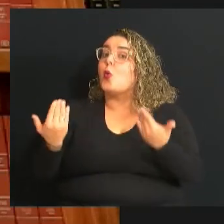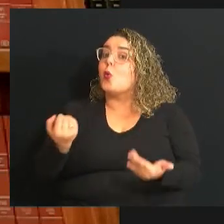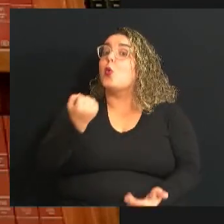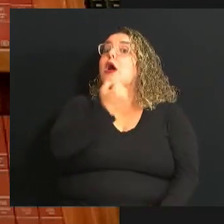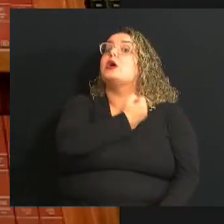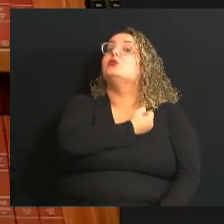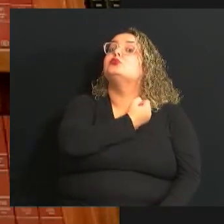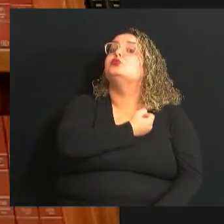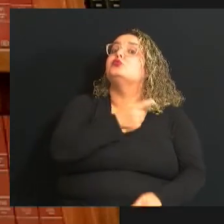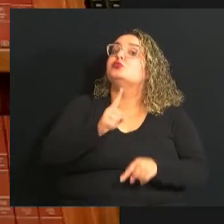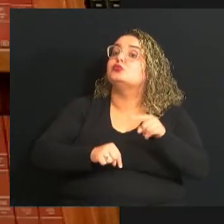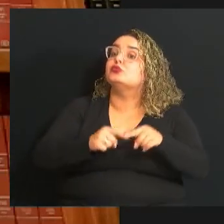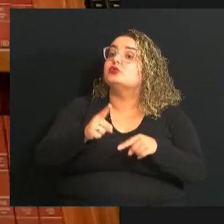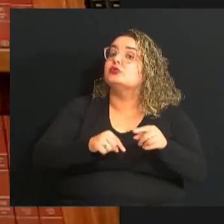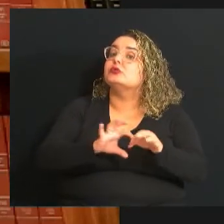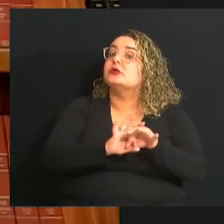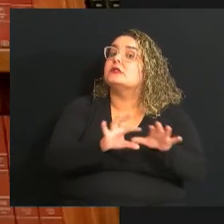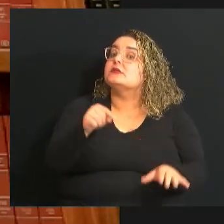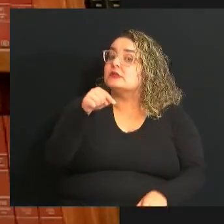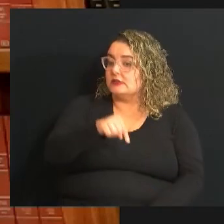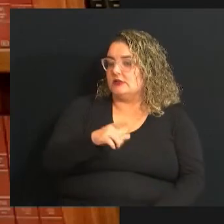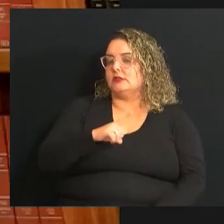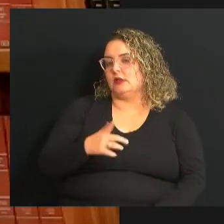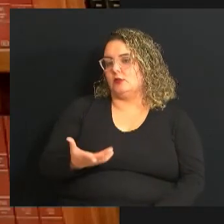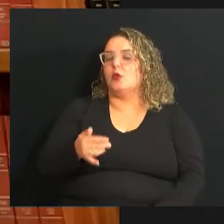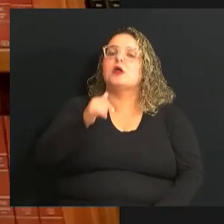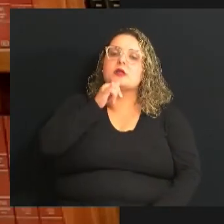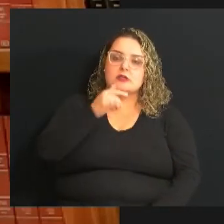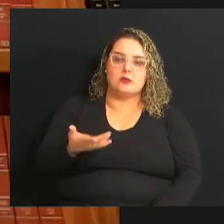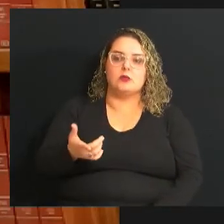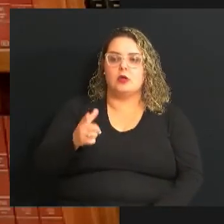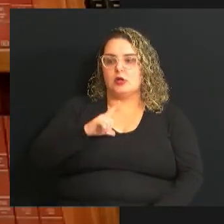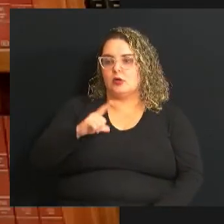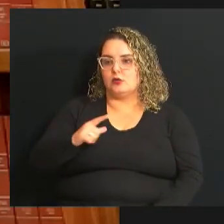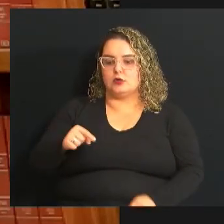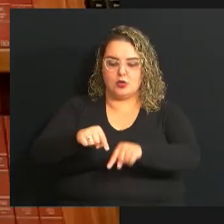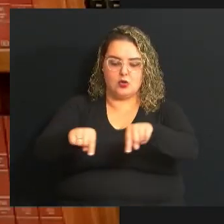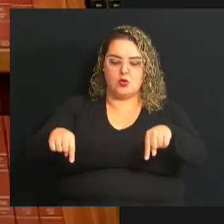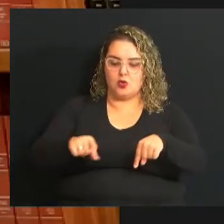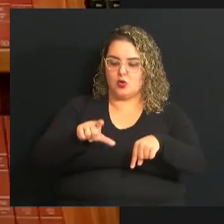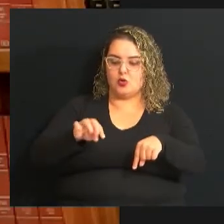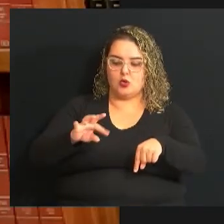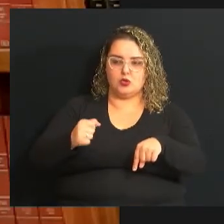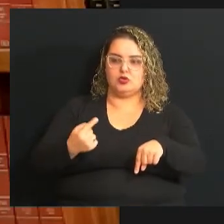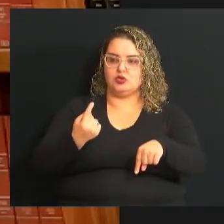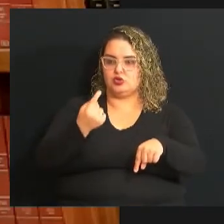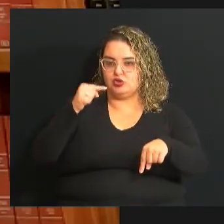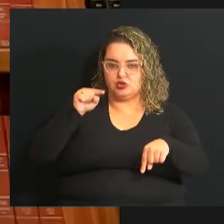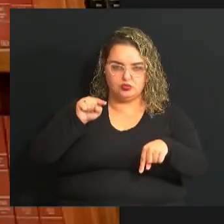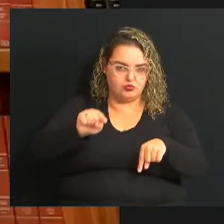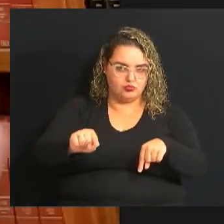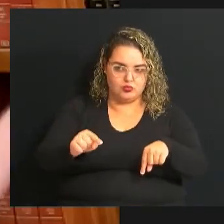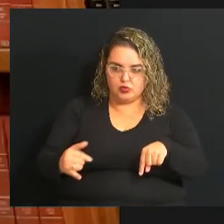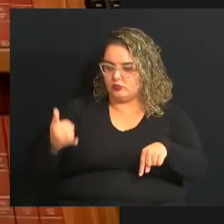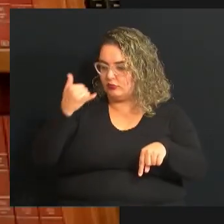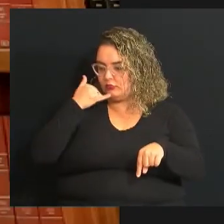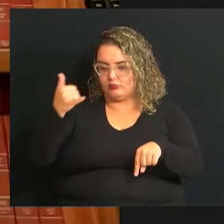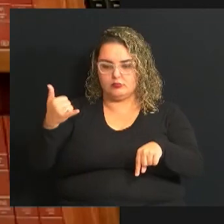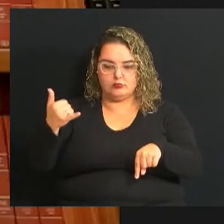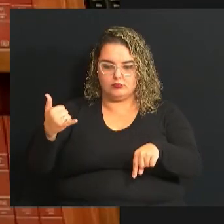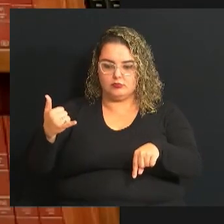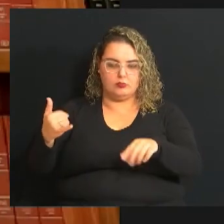destes, 10 não tinham recebido todas as vacinas recomendadas. Então, vamos ver aqui na tela os números